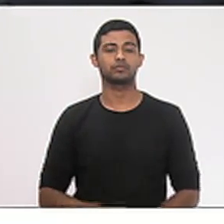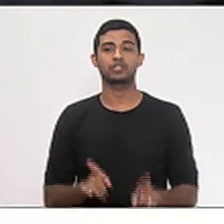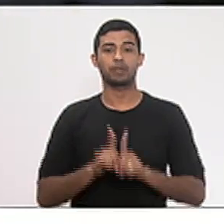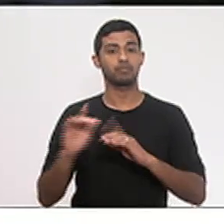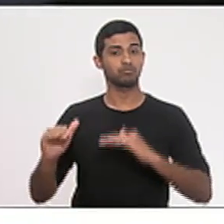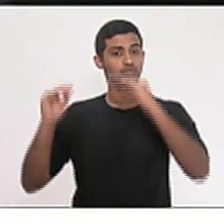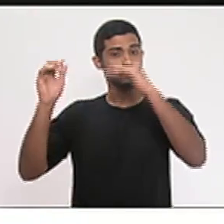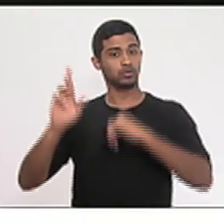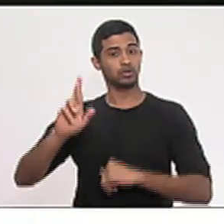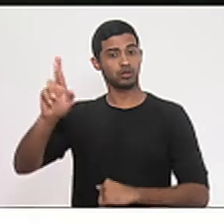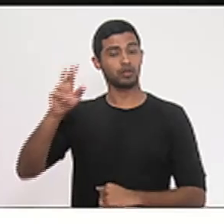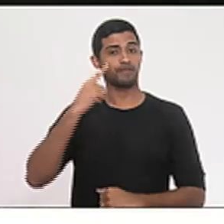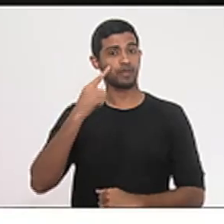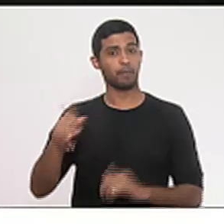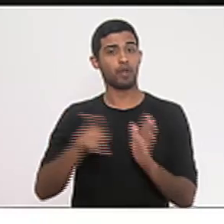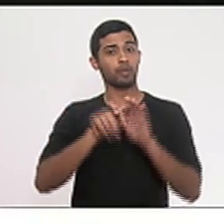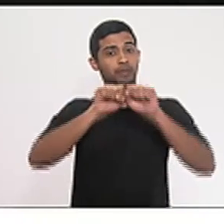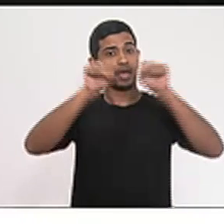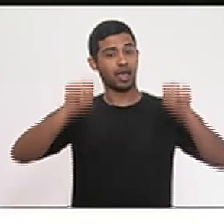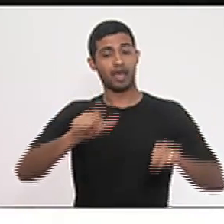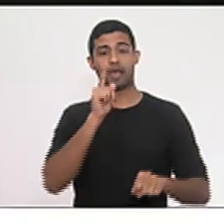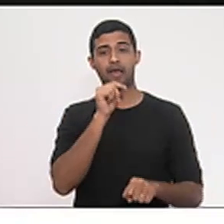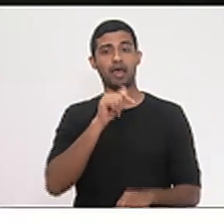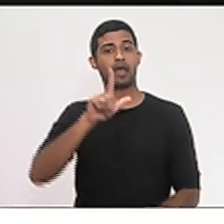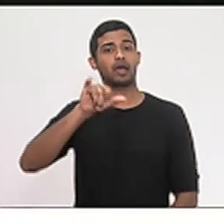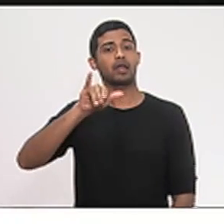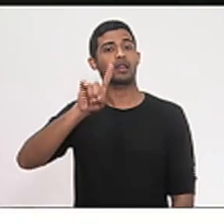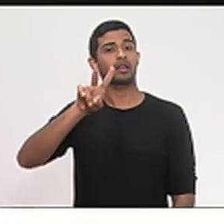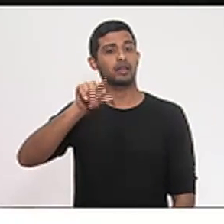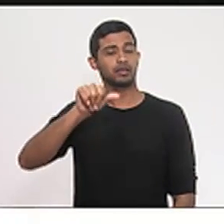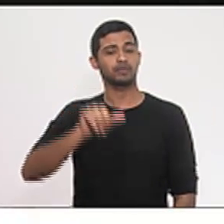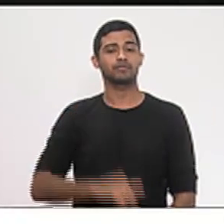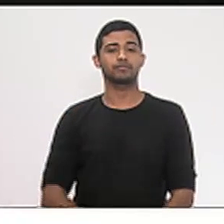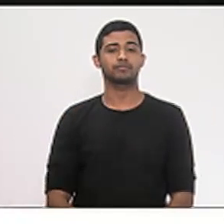superintendente de Recursos Hídricos, doutora Lívia Romano,